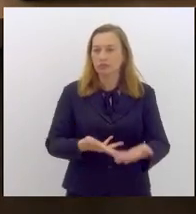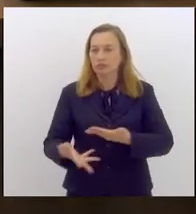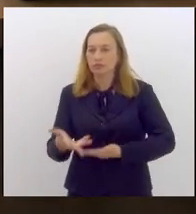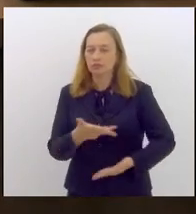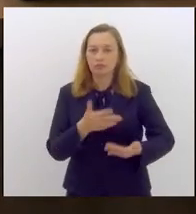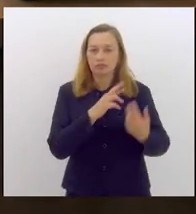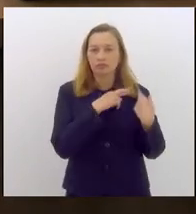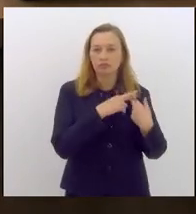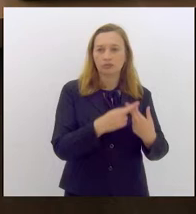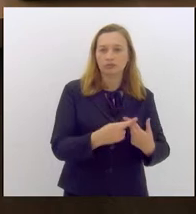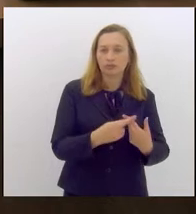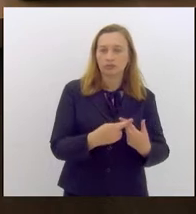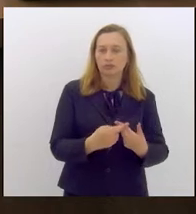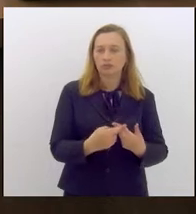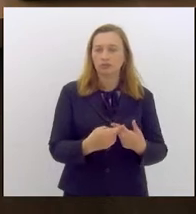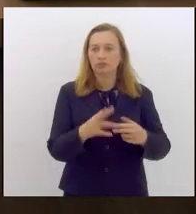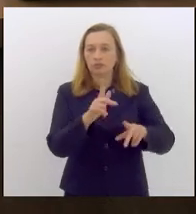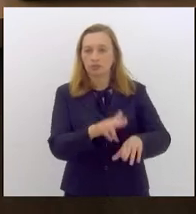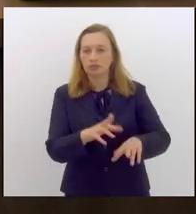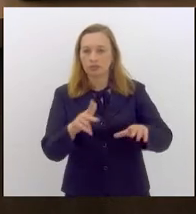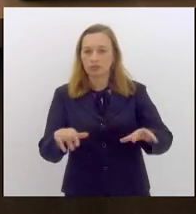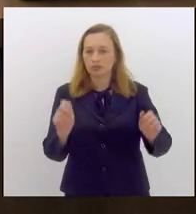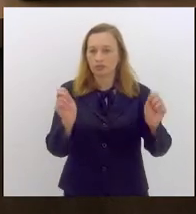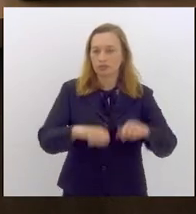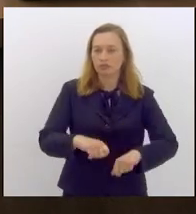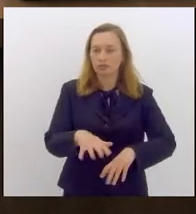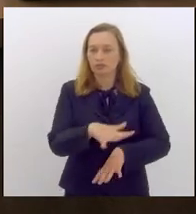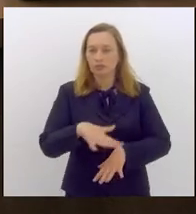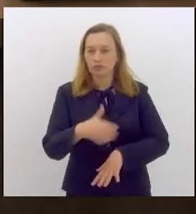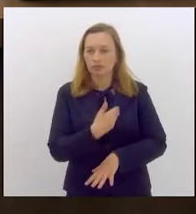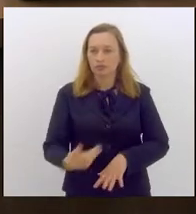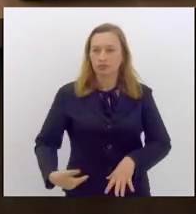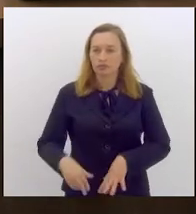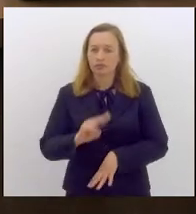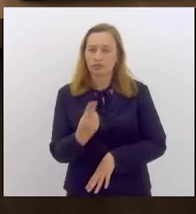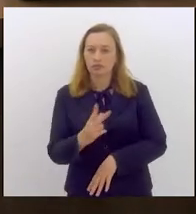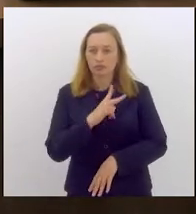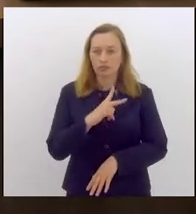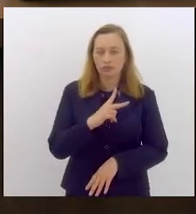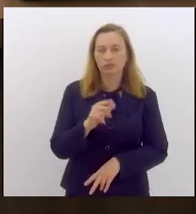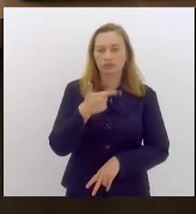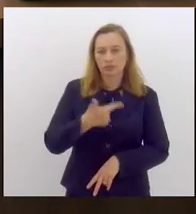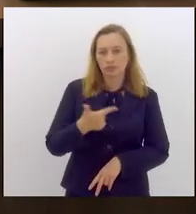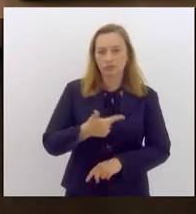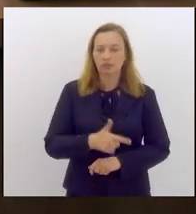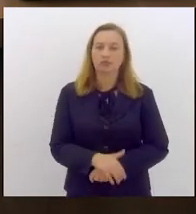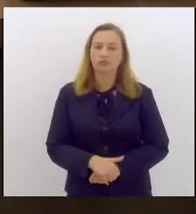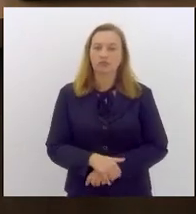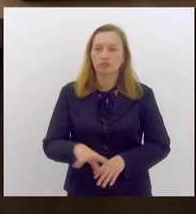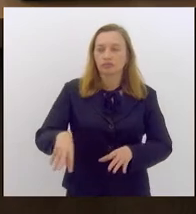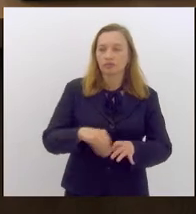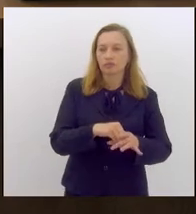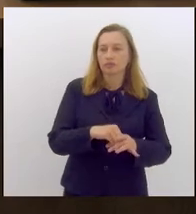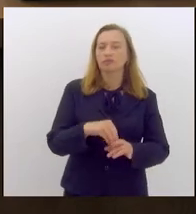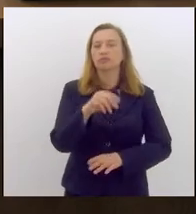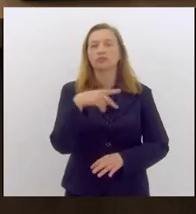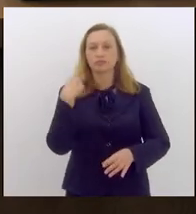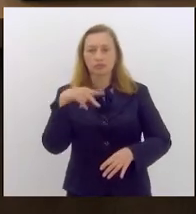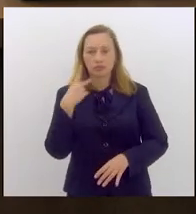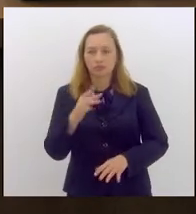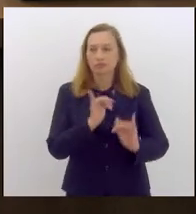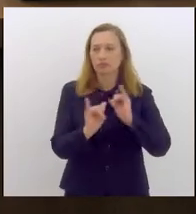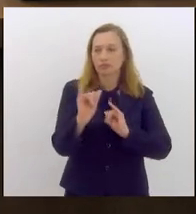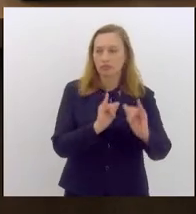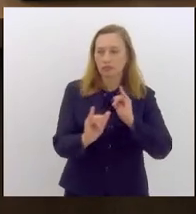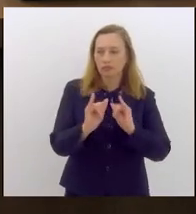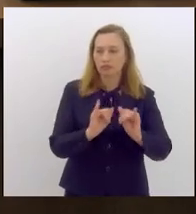de responsabilidade através das diferentes competências do setor público e privado. 2. A implementação de uma política de